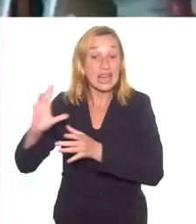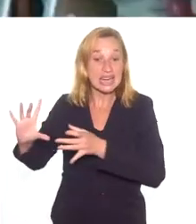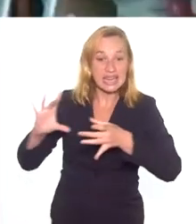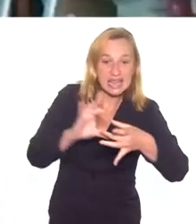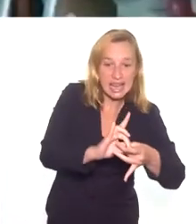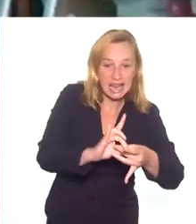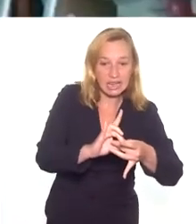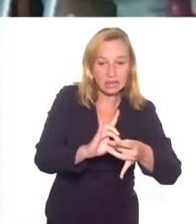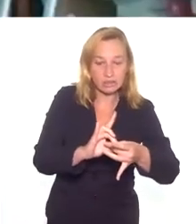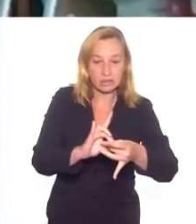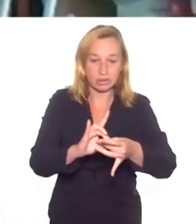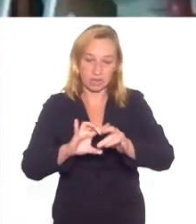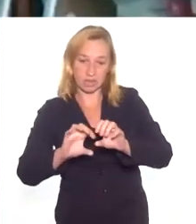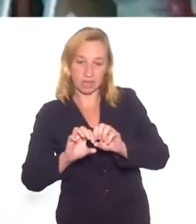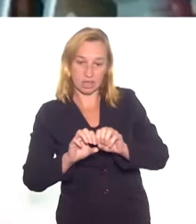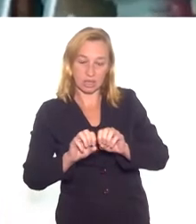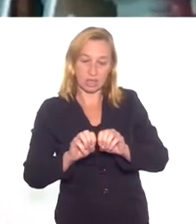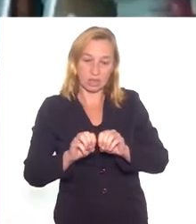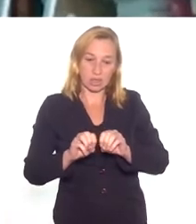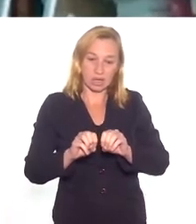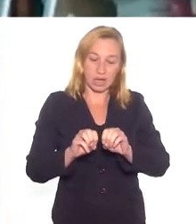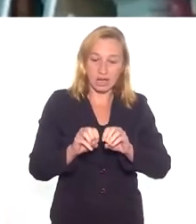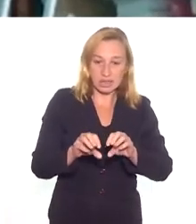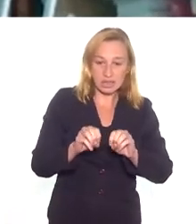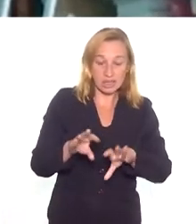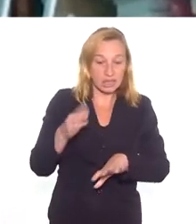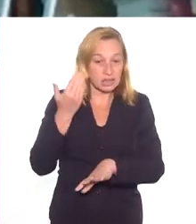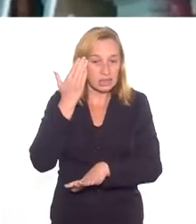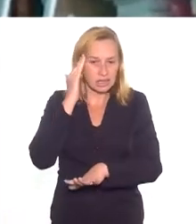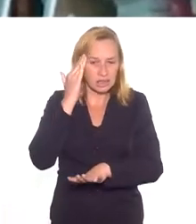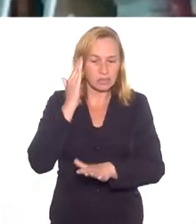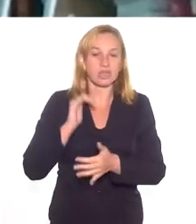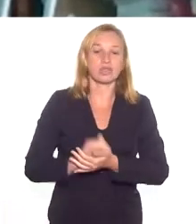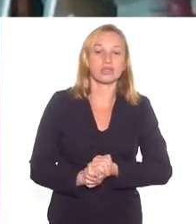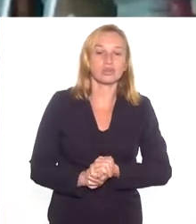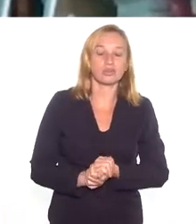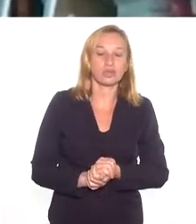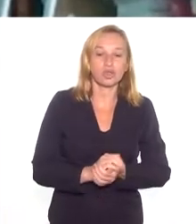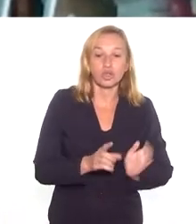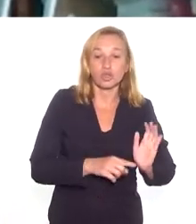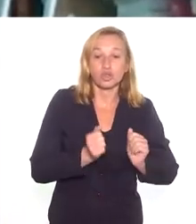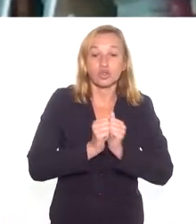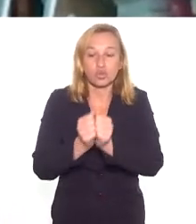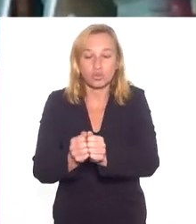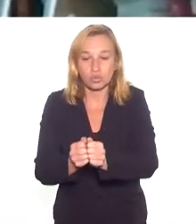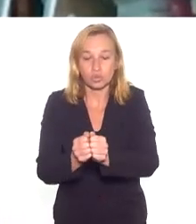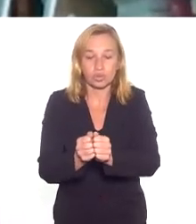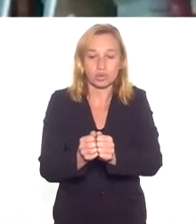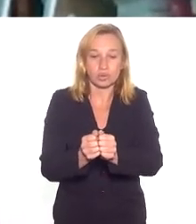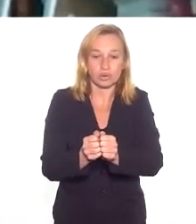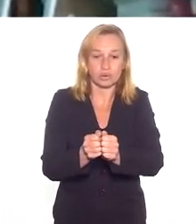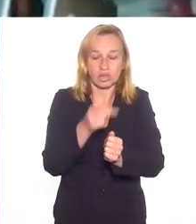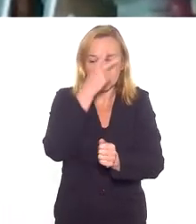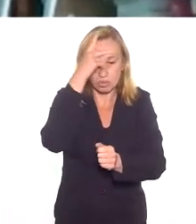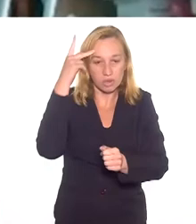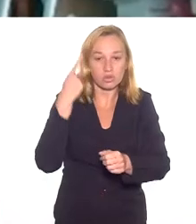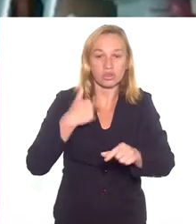estava encarregado a disseminar essa noção lá junto aos